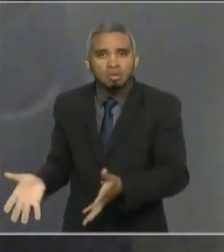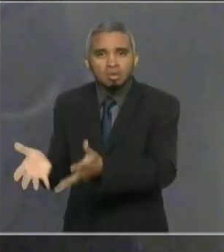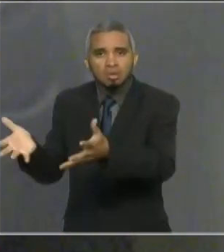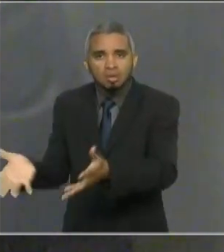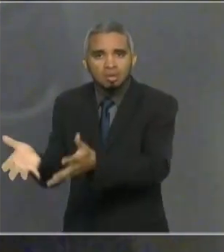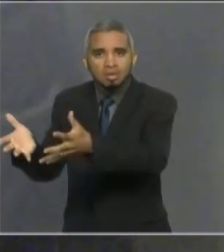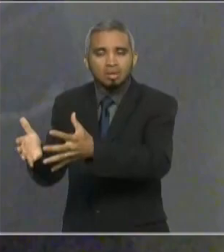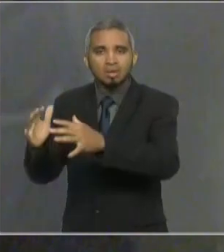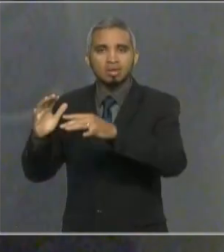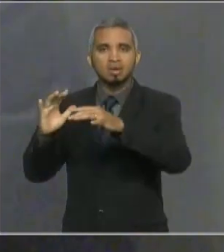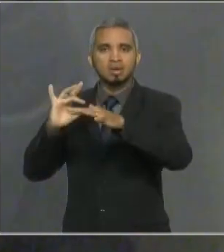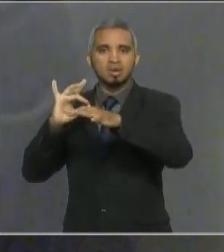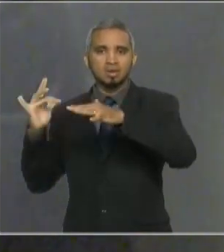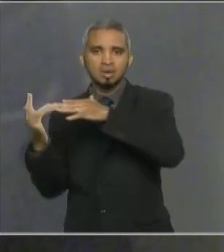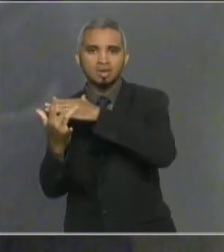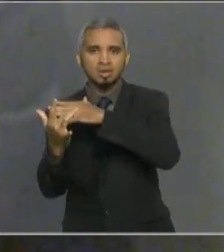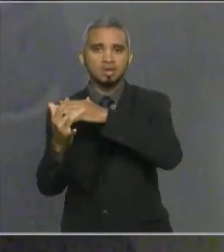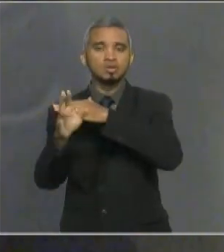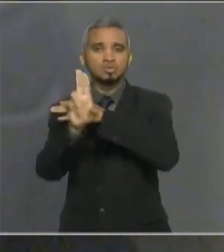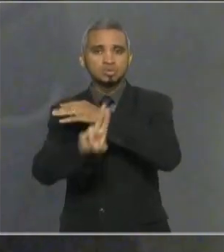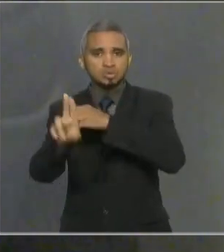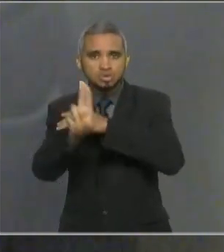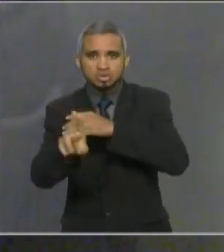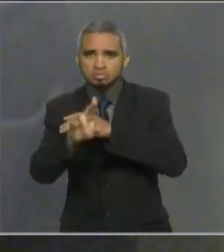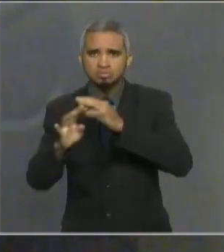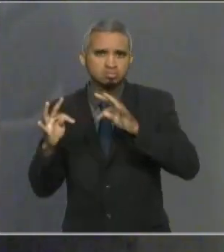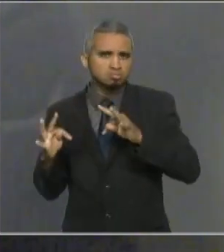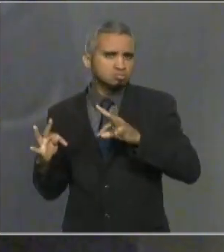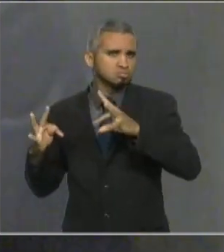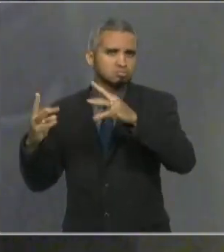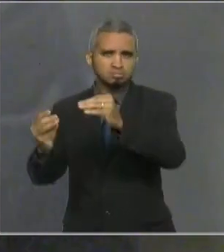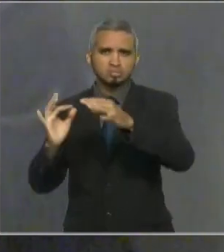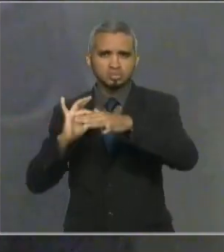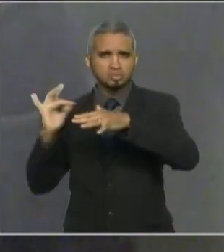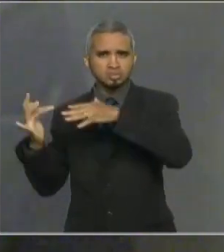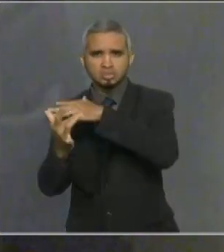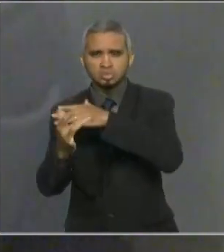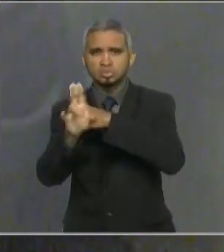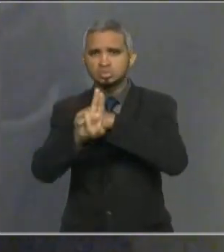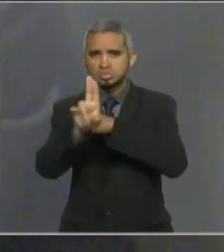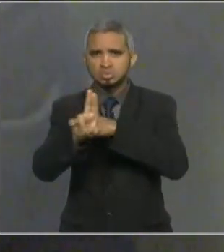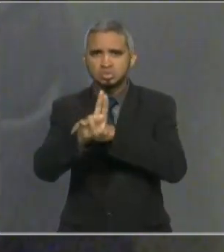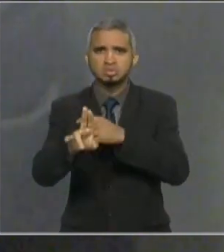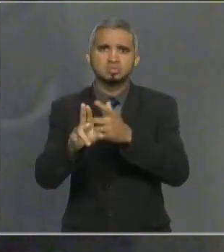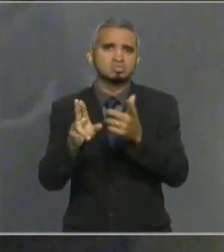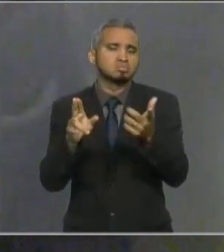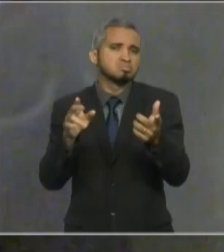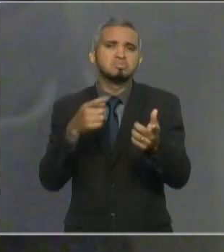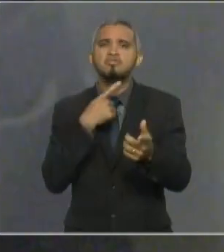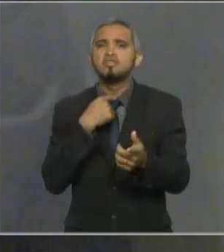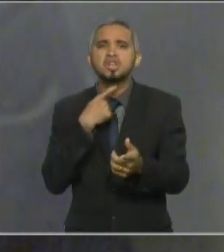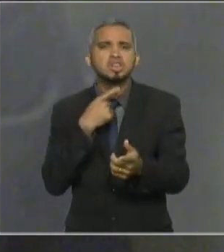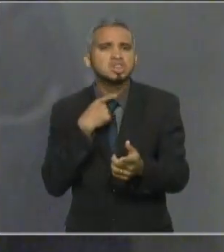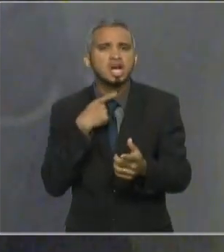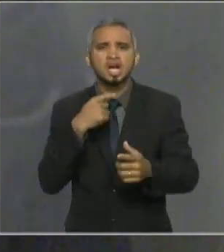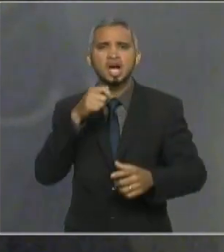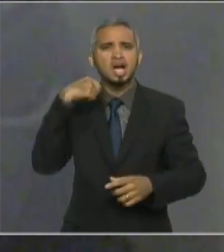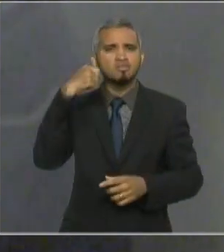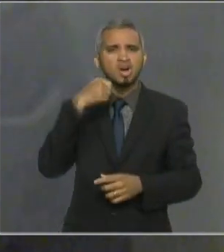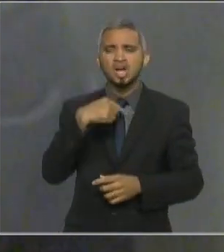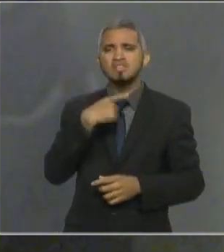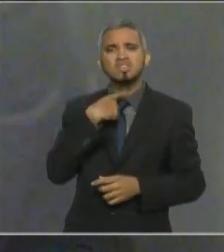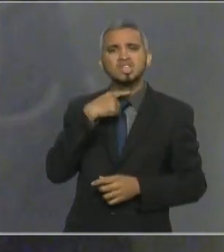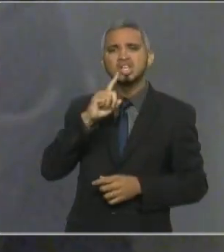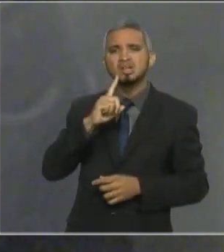sociais, a usar os seus instrumentos de redes sociais, muitas das vezes até sem a vontade daquele advogado, mas me